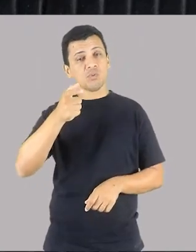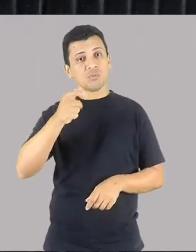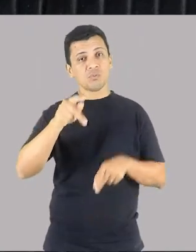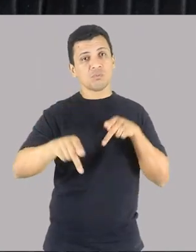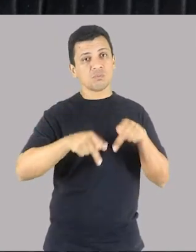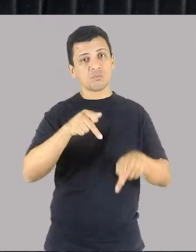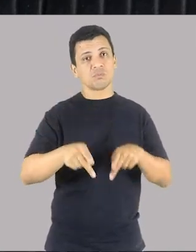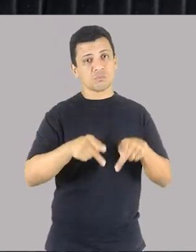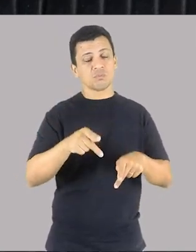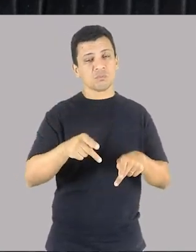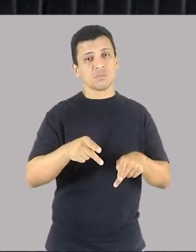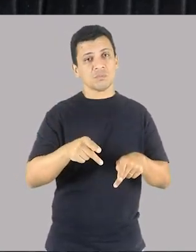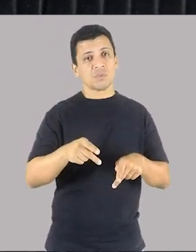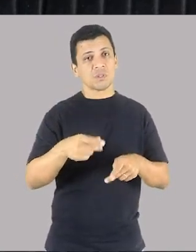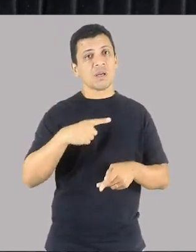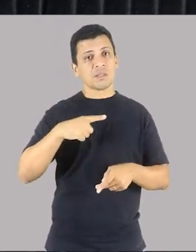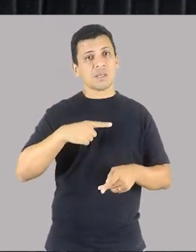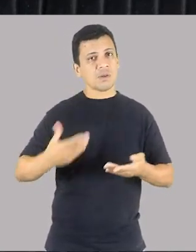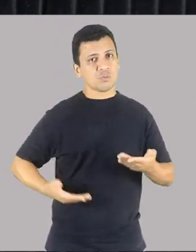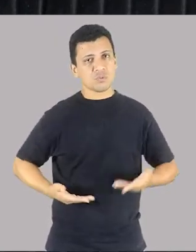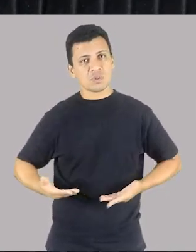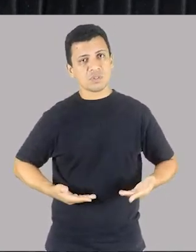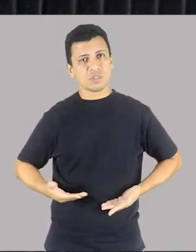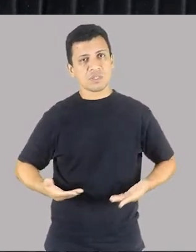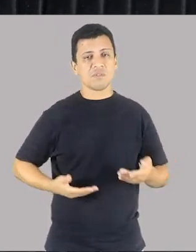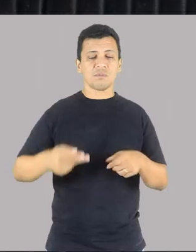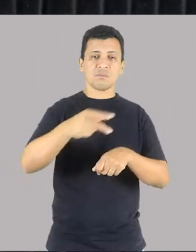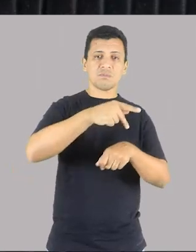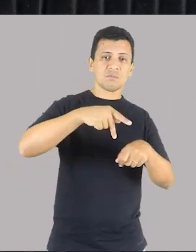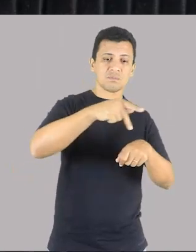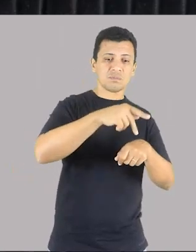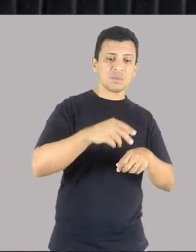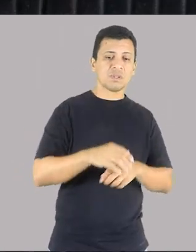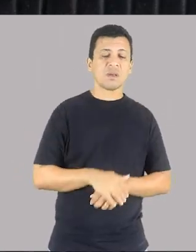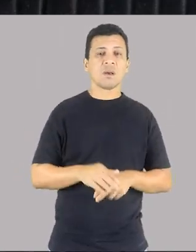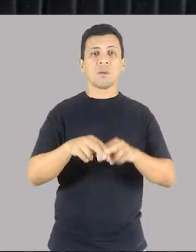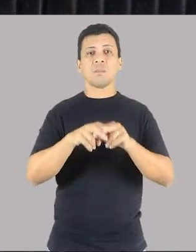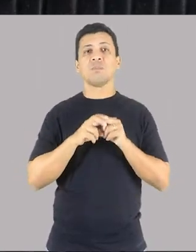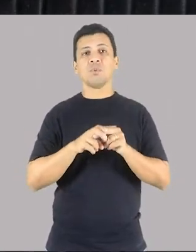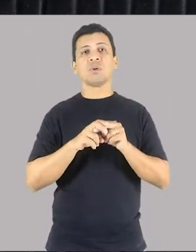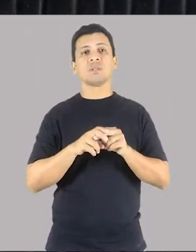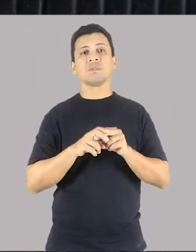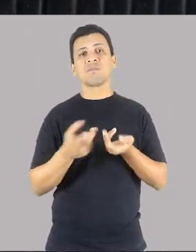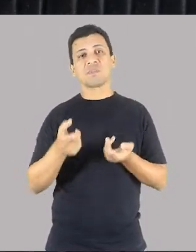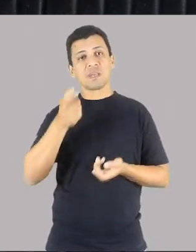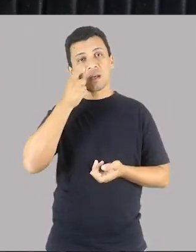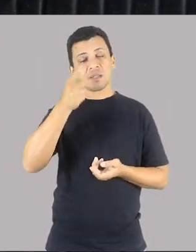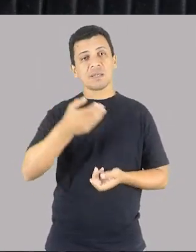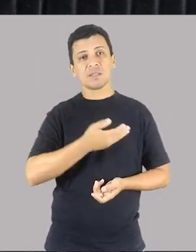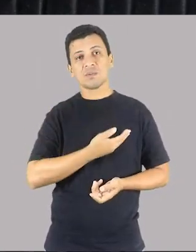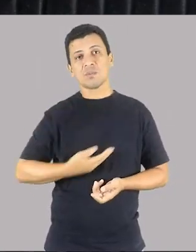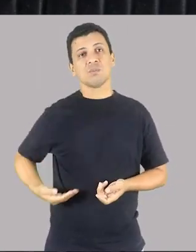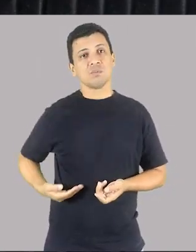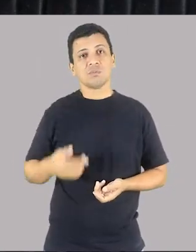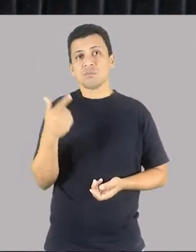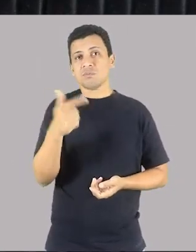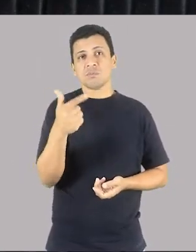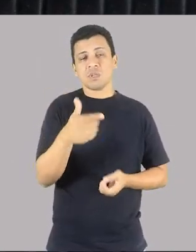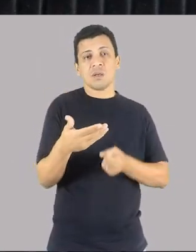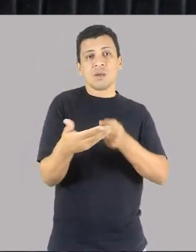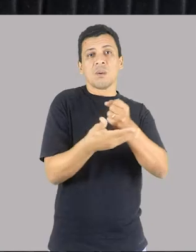daqueles para quem o Estado serve, perfeito? Portanto, o interesse público é indisponível e primariamente ele serve